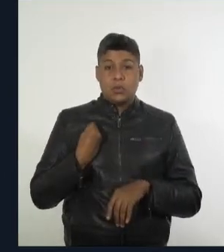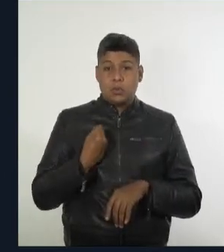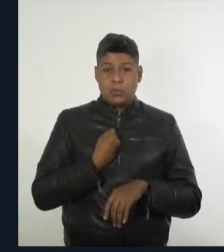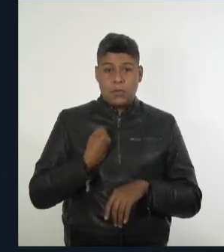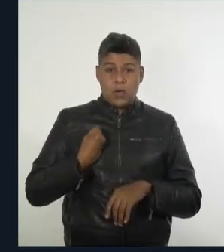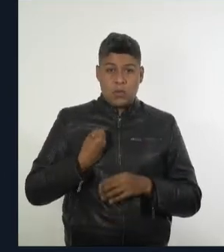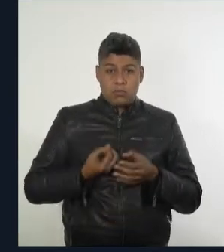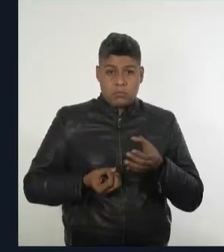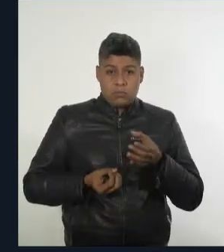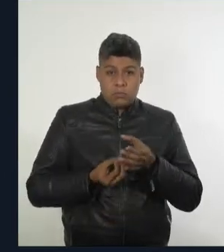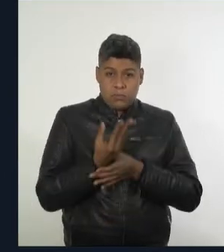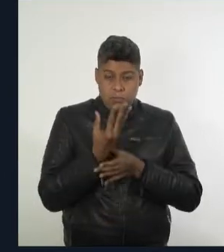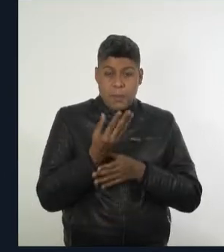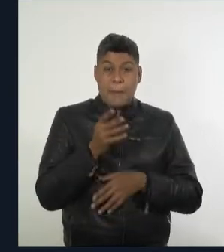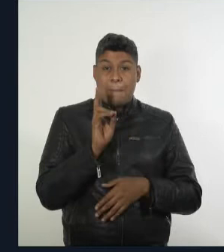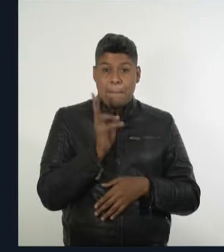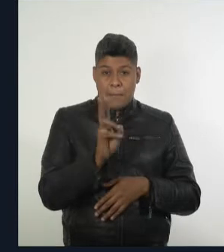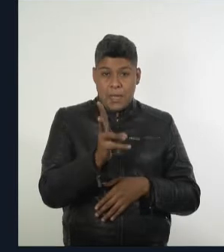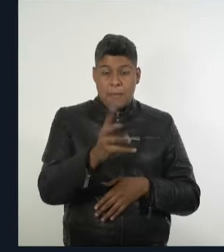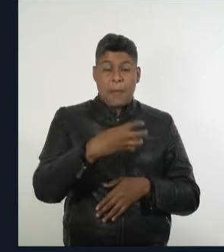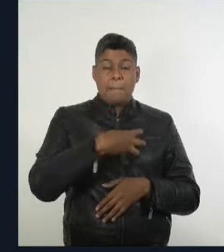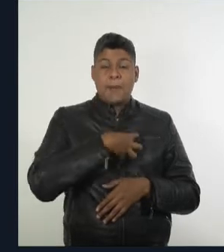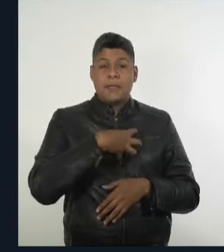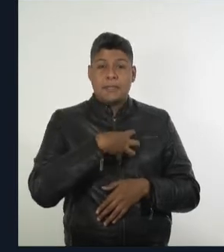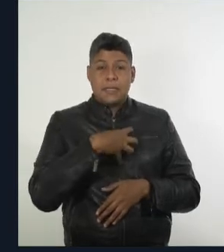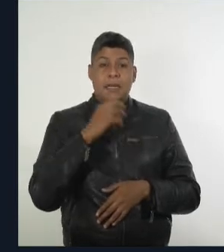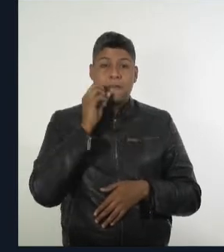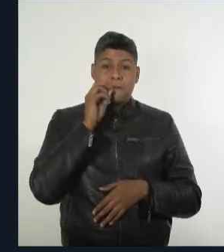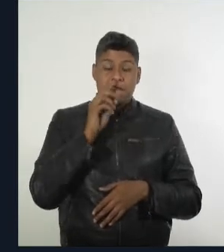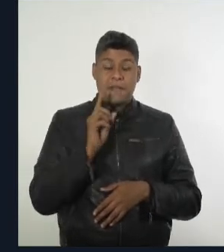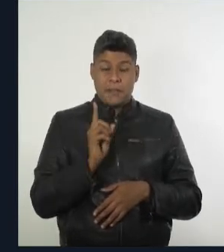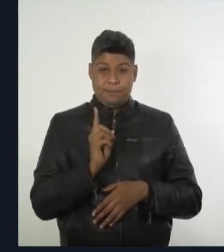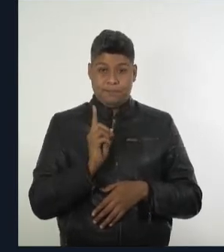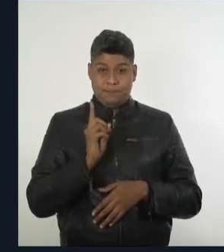reprodutivo também para a SRAG, da mesma maneira, se pode ver acima,